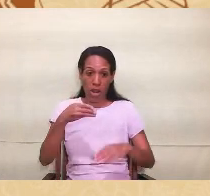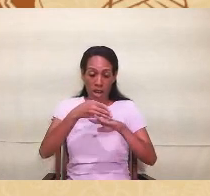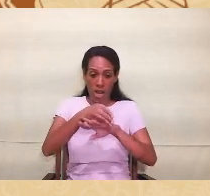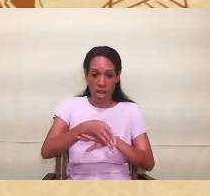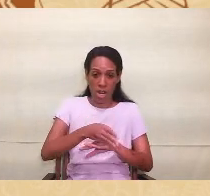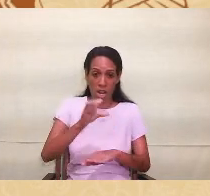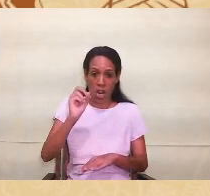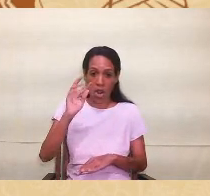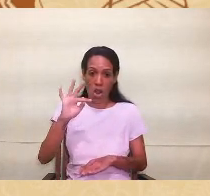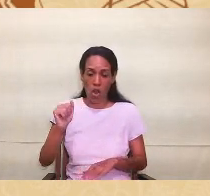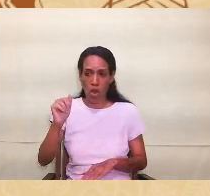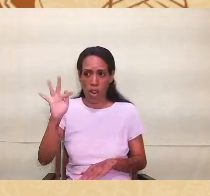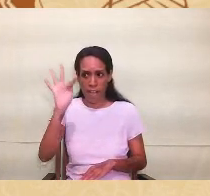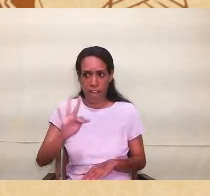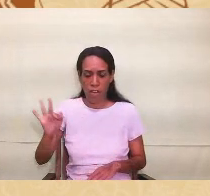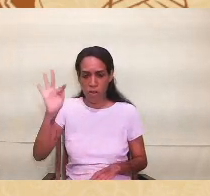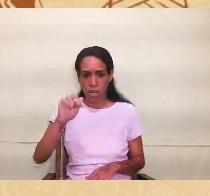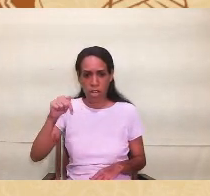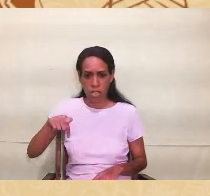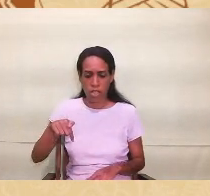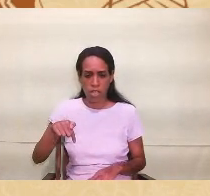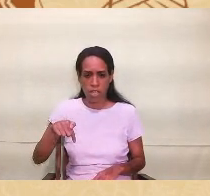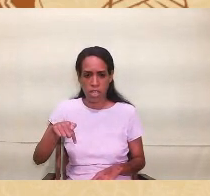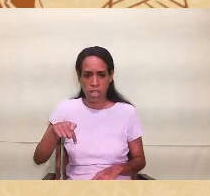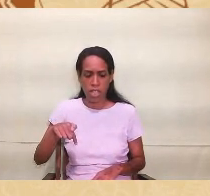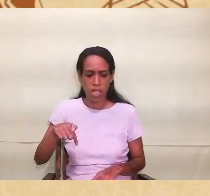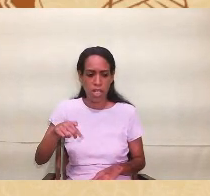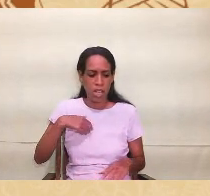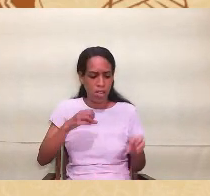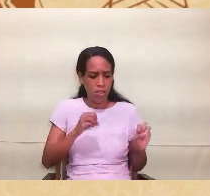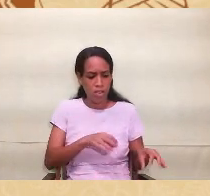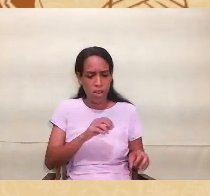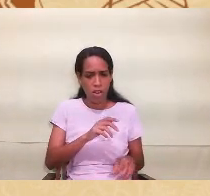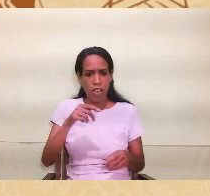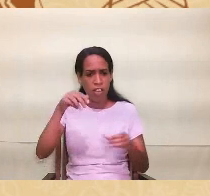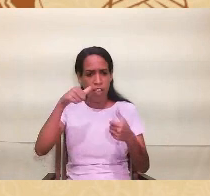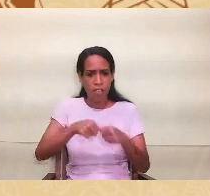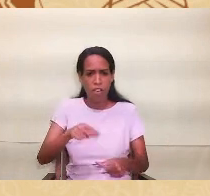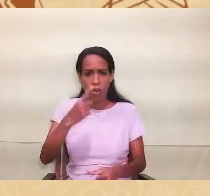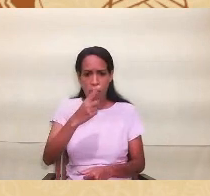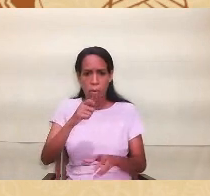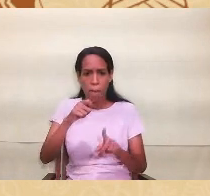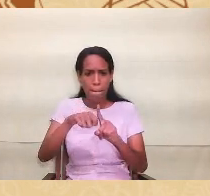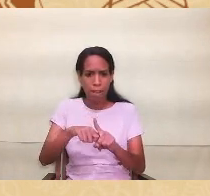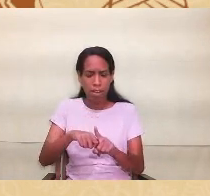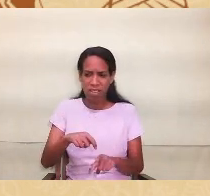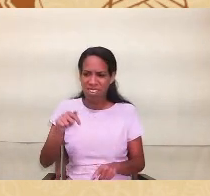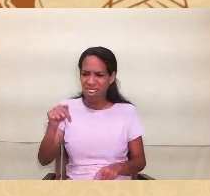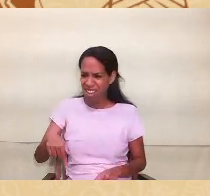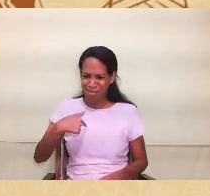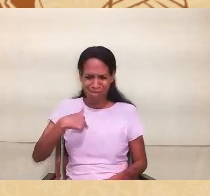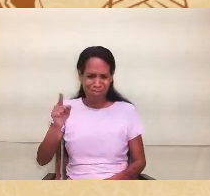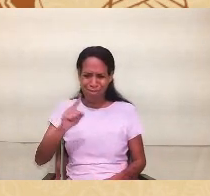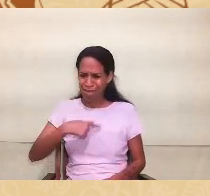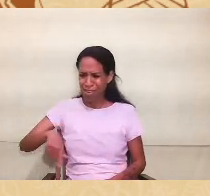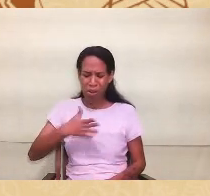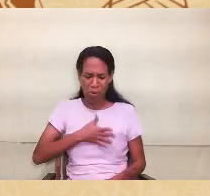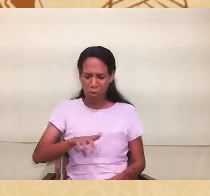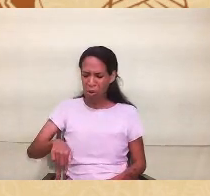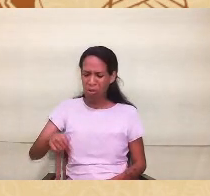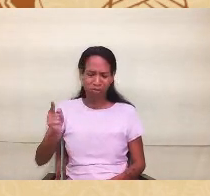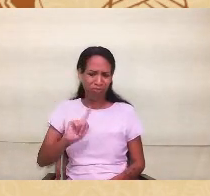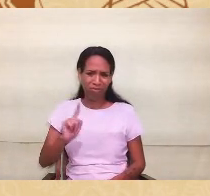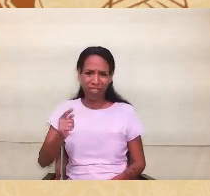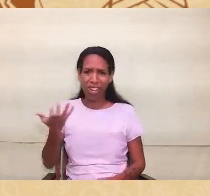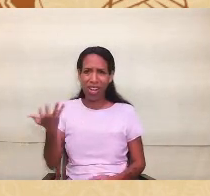da Universidade Estadual de Santa Cruz, onde eu dou aula. Eles ficaram um mês. Aí eles falaram, Cazé, aquilo não é pra gente, não. Eu não gosto daquilo. Eu